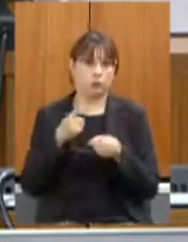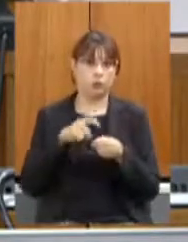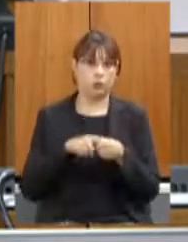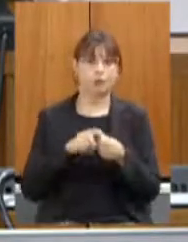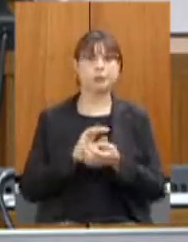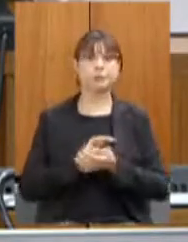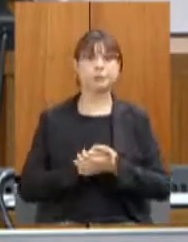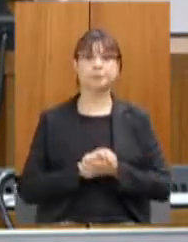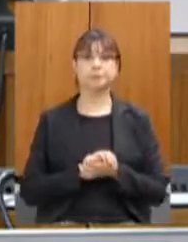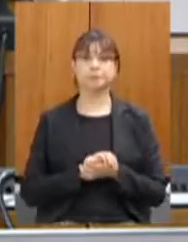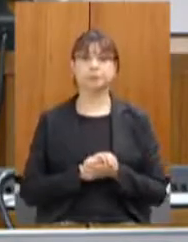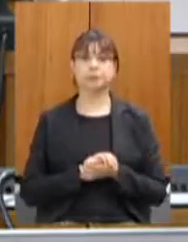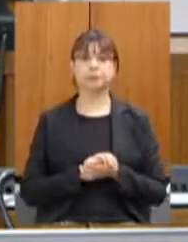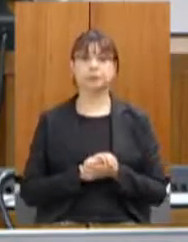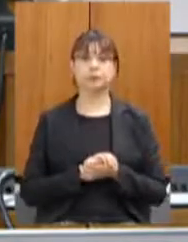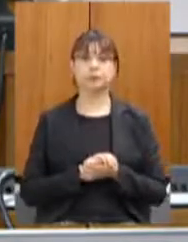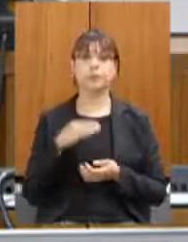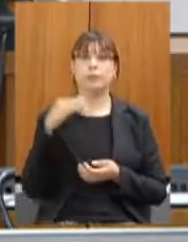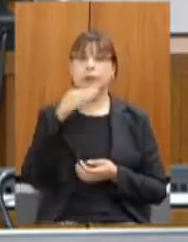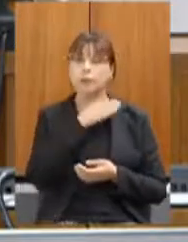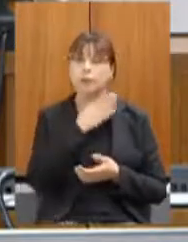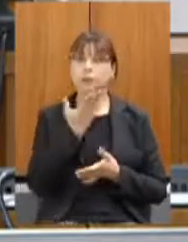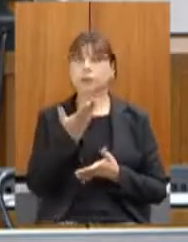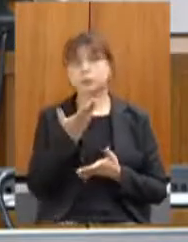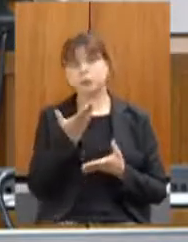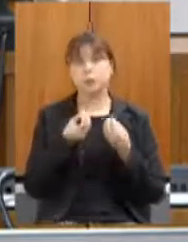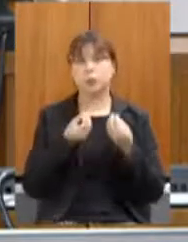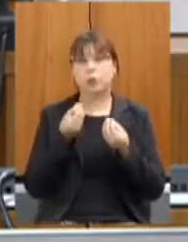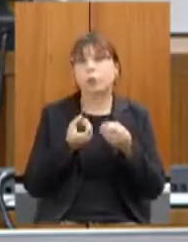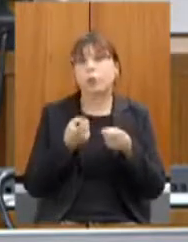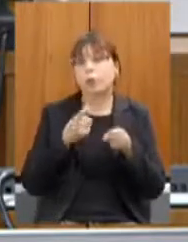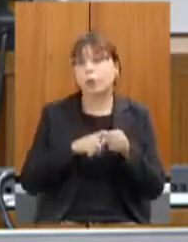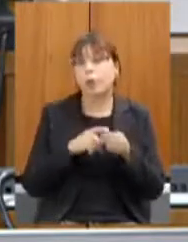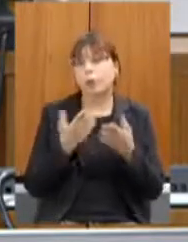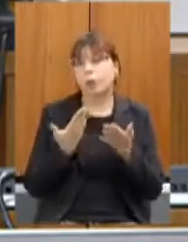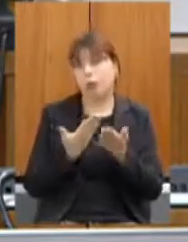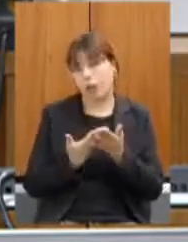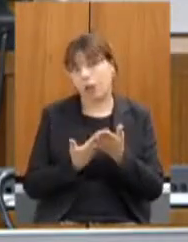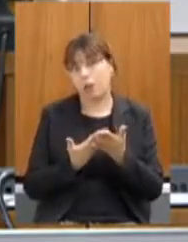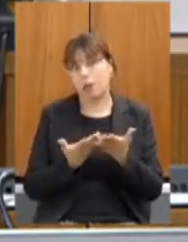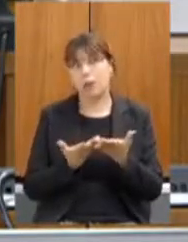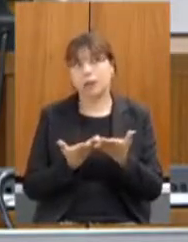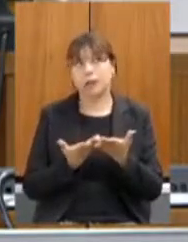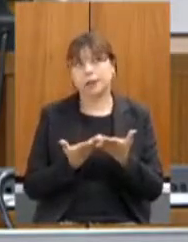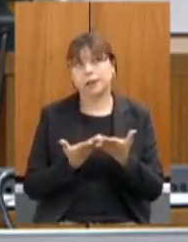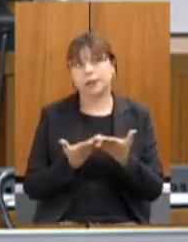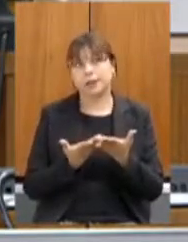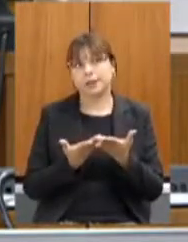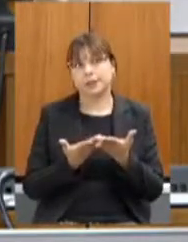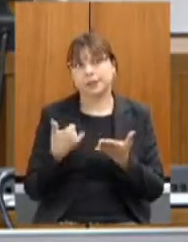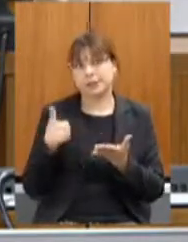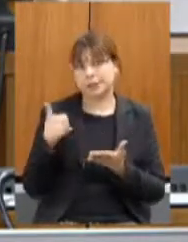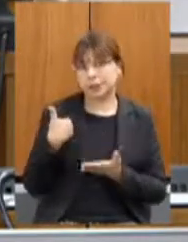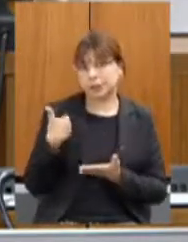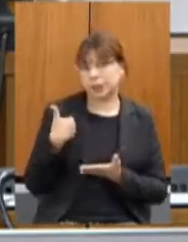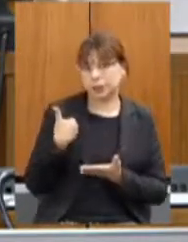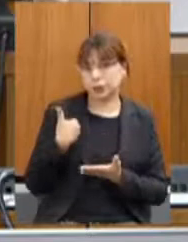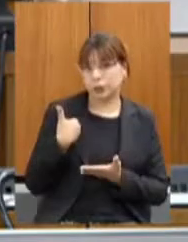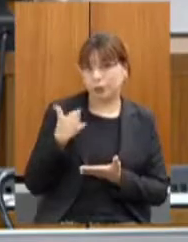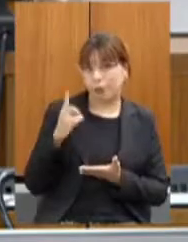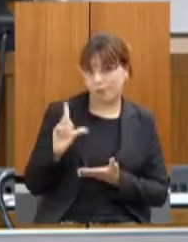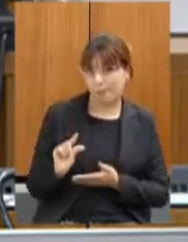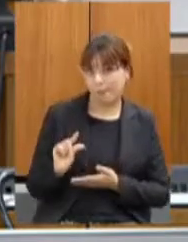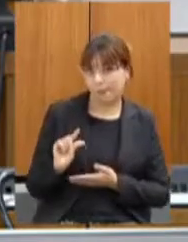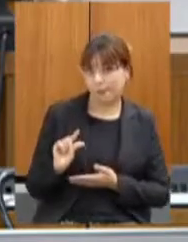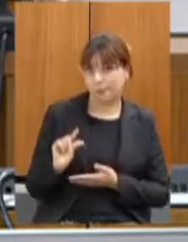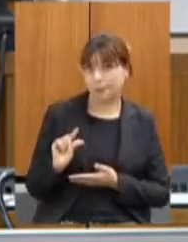aulas o que nós vemos em relação a retorno às aulas é que uma população de Baixa Idade Isso